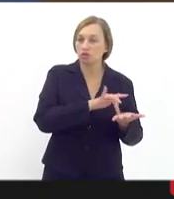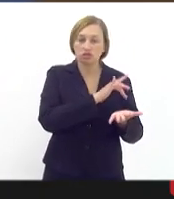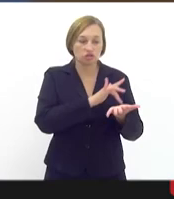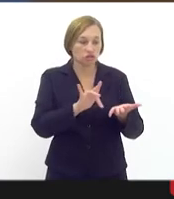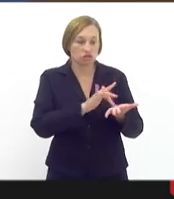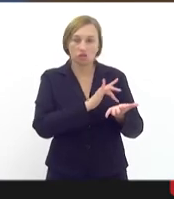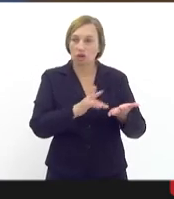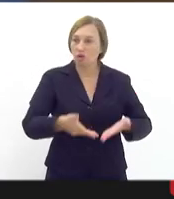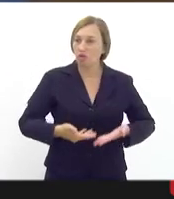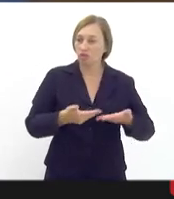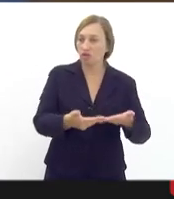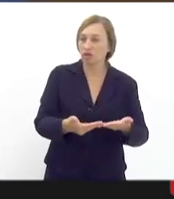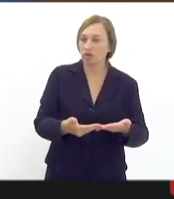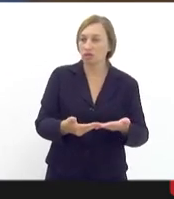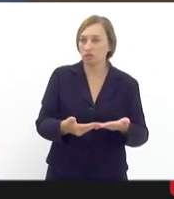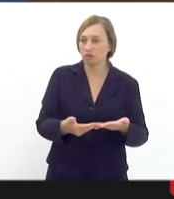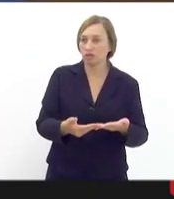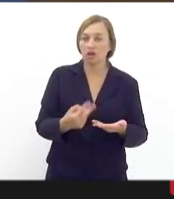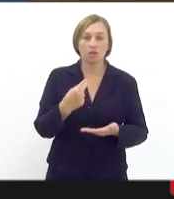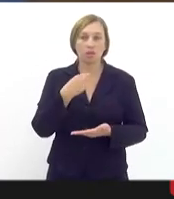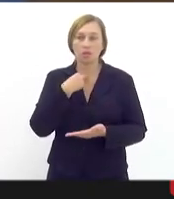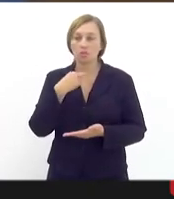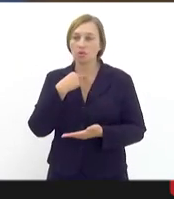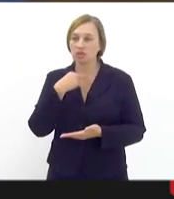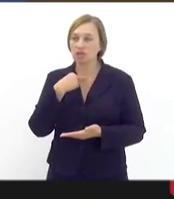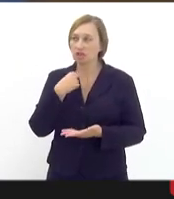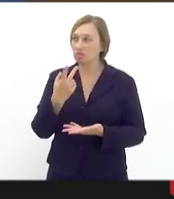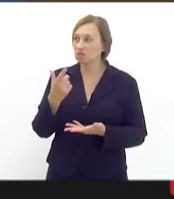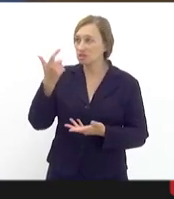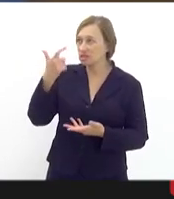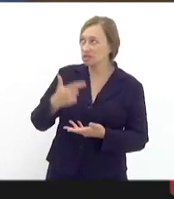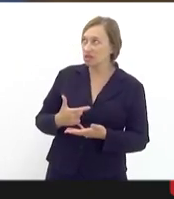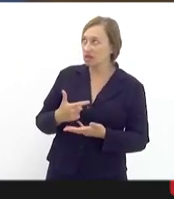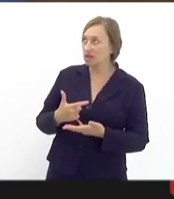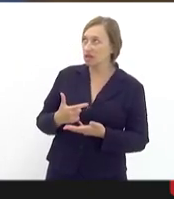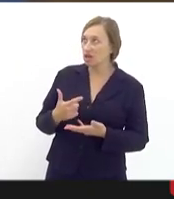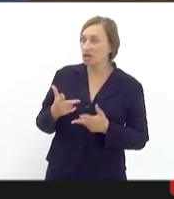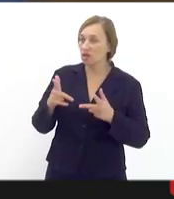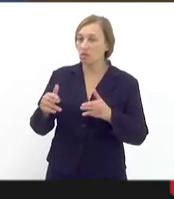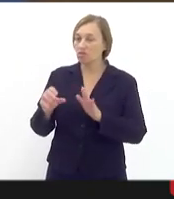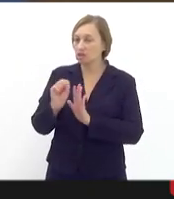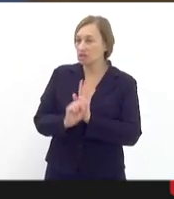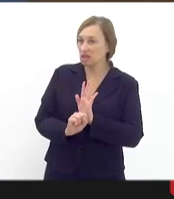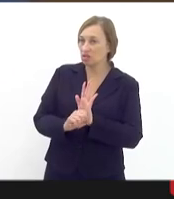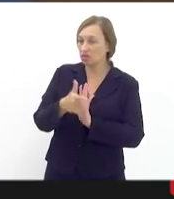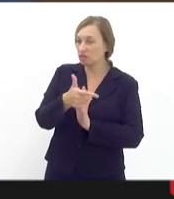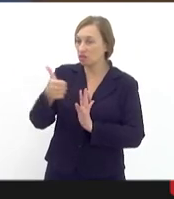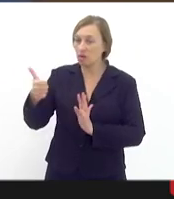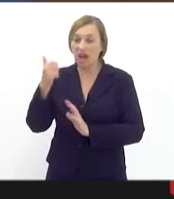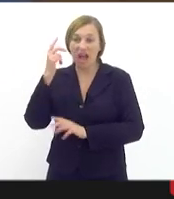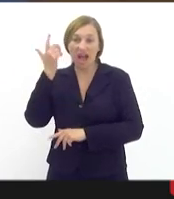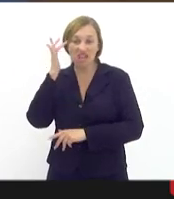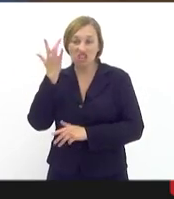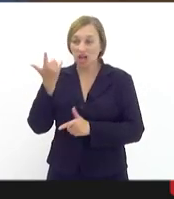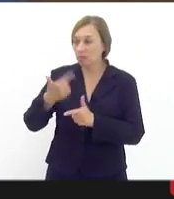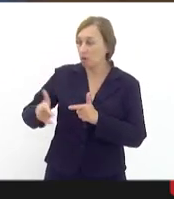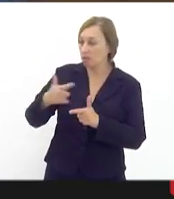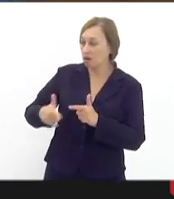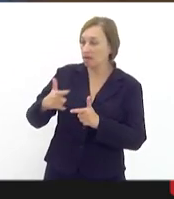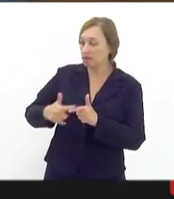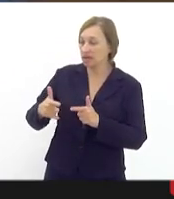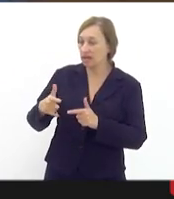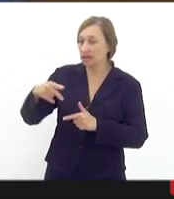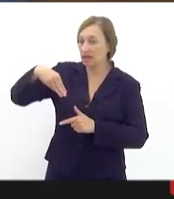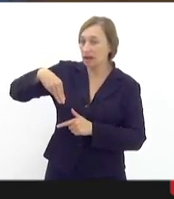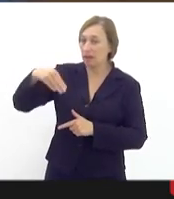ludistas do século XXI, né? Aqueles que imaginavam que o problema estava nas máquinas e que teríamos que quebrar as máquinas